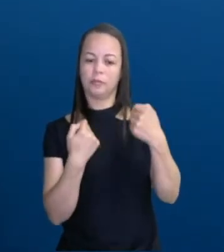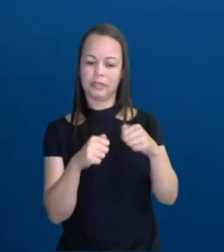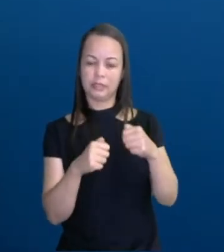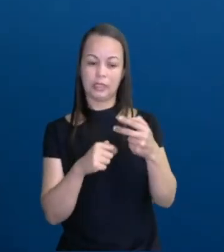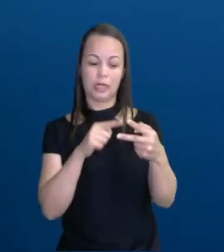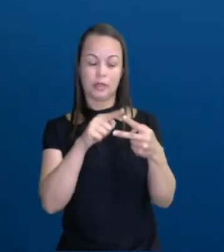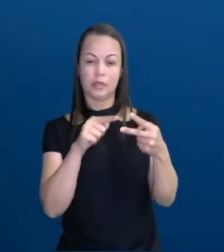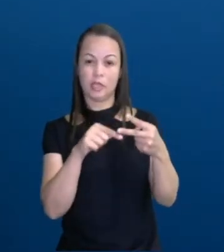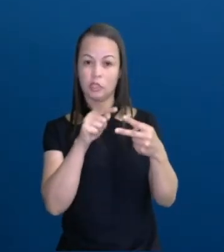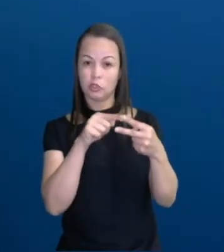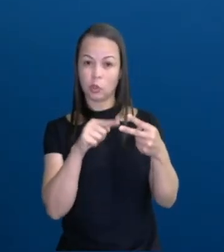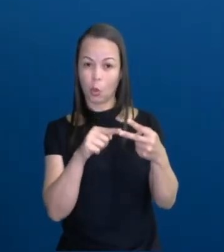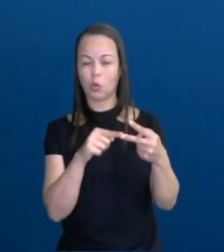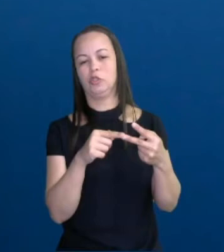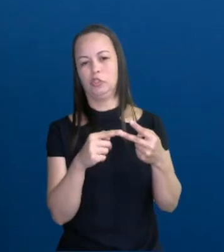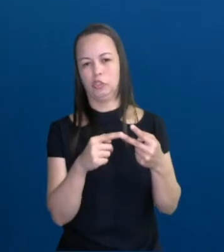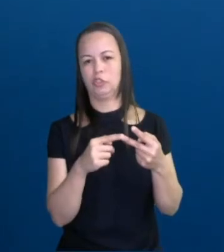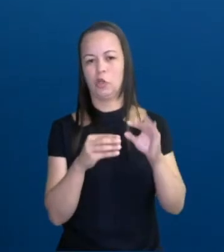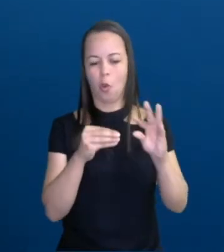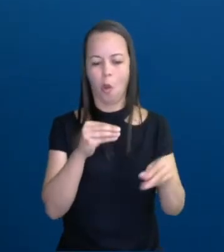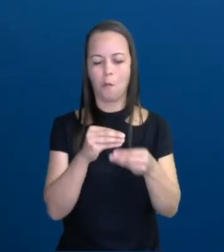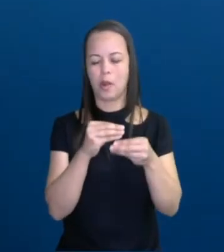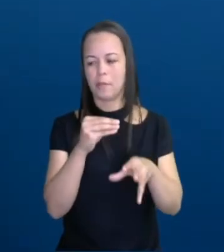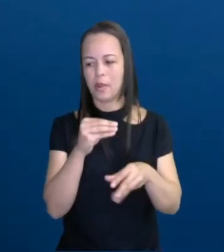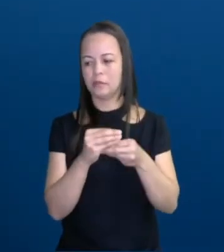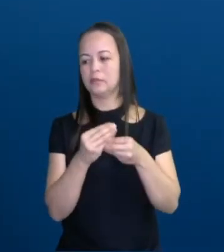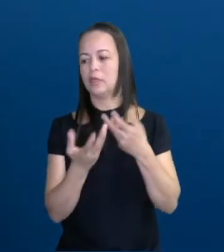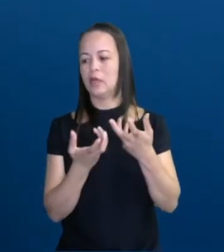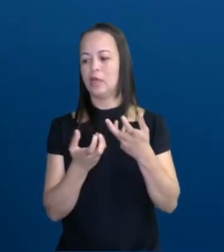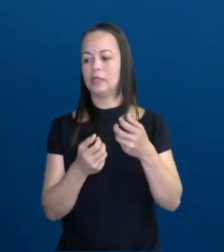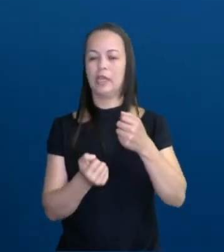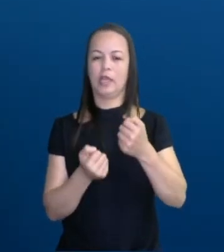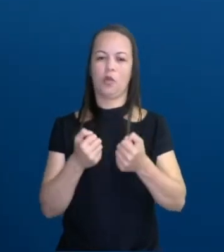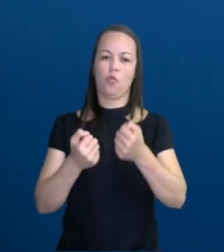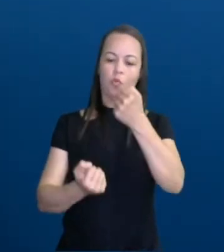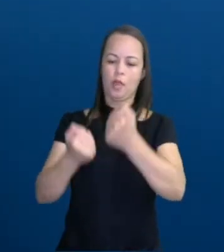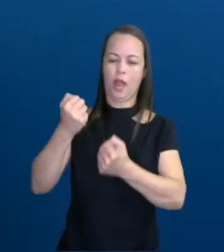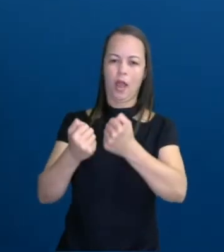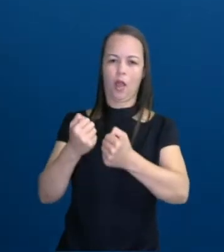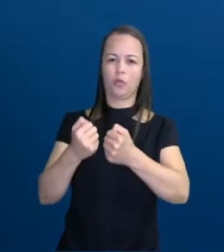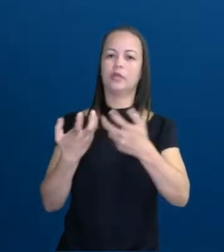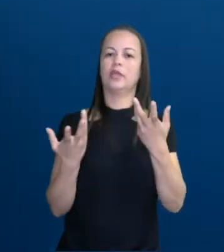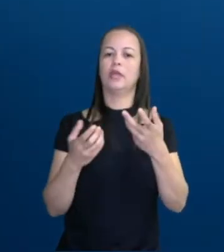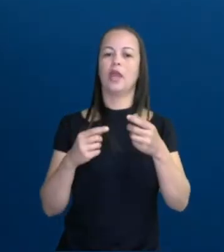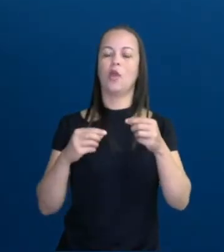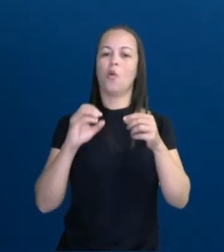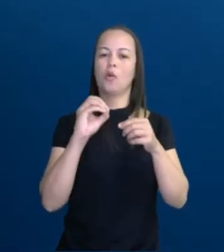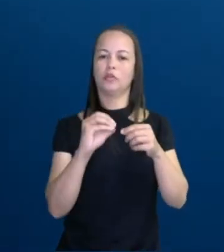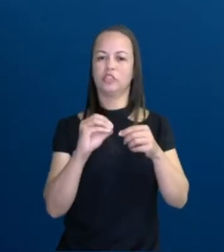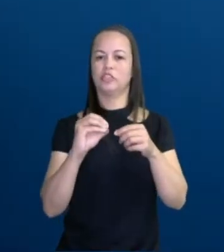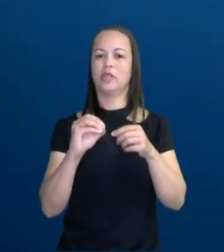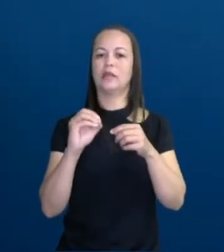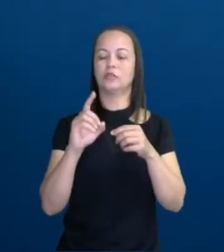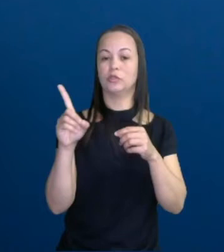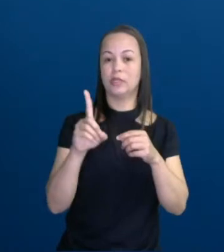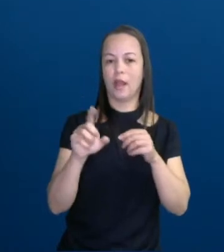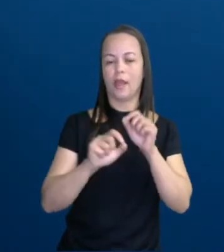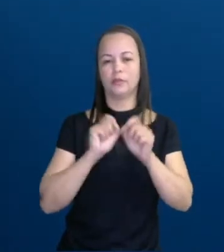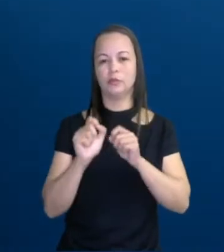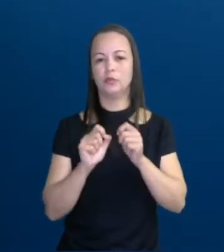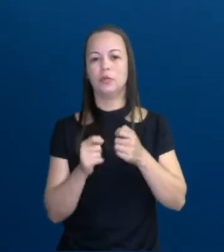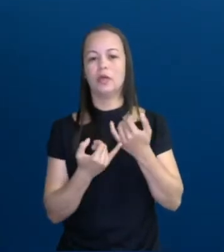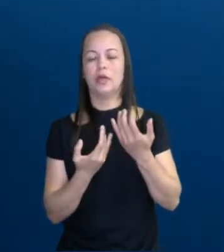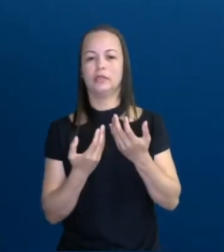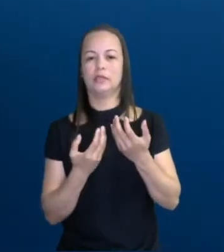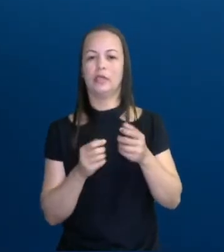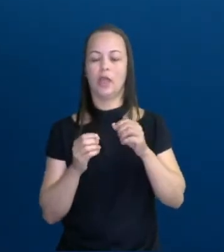complementos. Devolvi o quê? O carro, que é o objeto direto. E devolvi esse carro para quem? Ao proprietário,